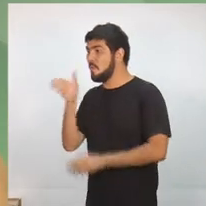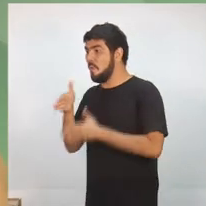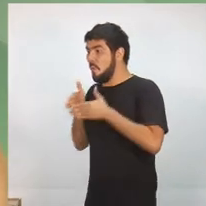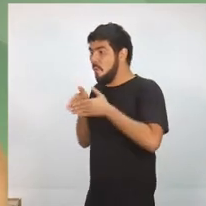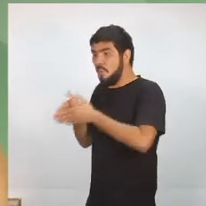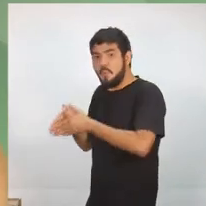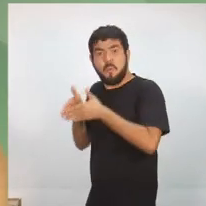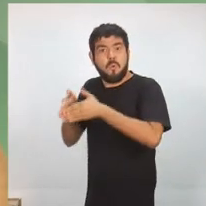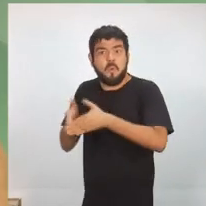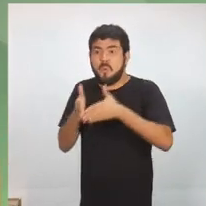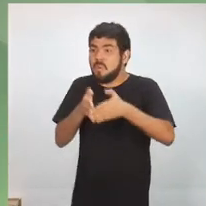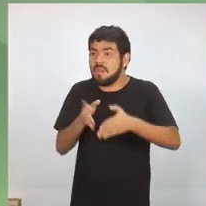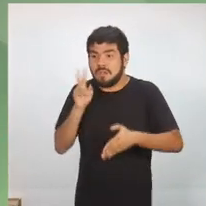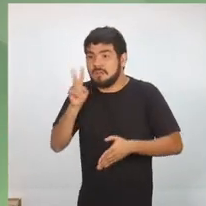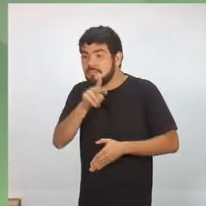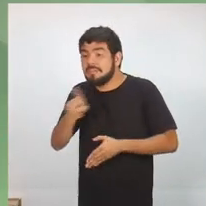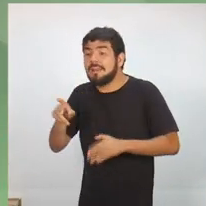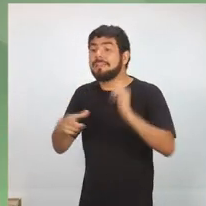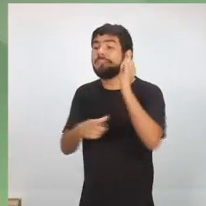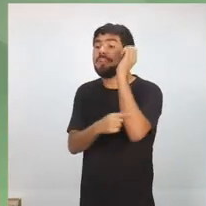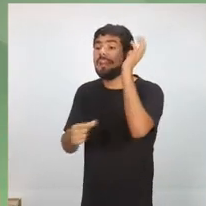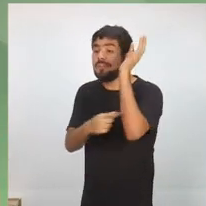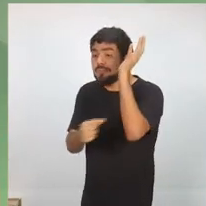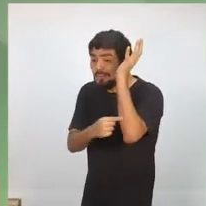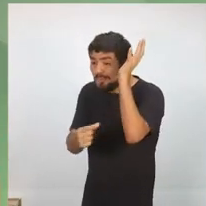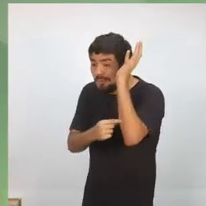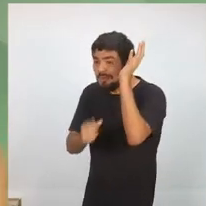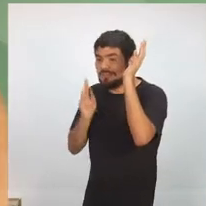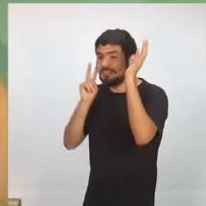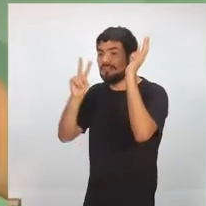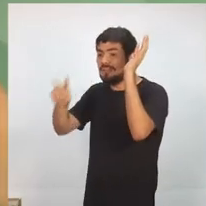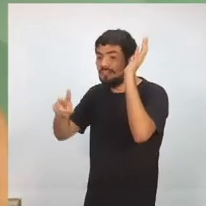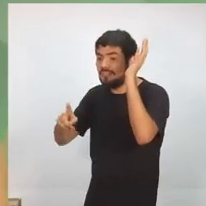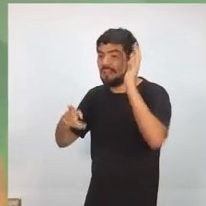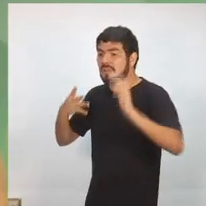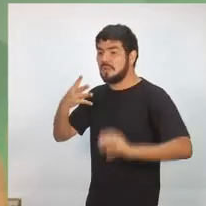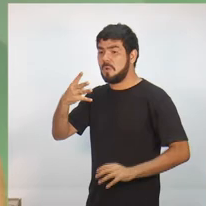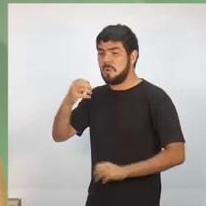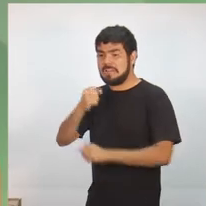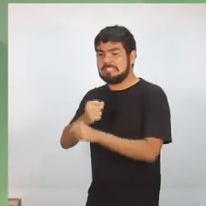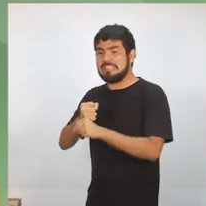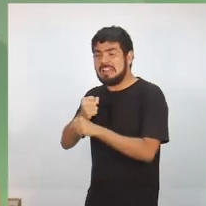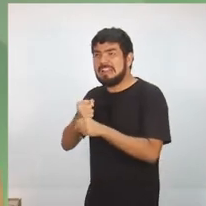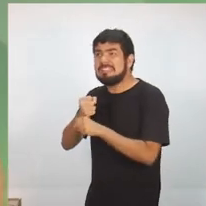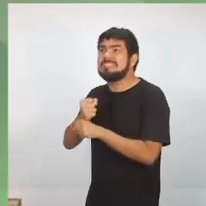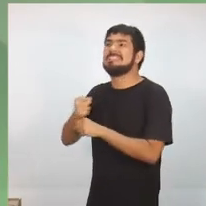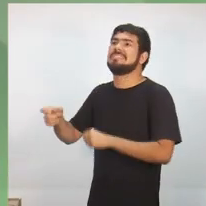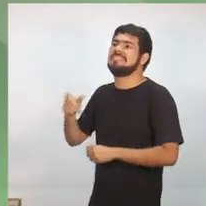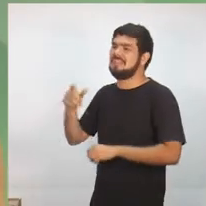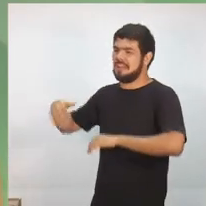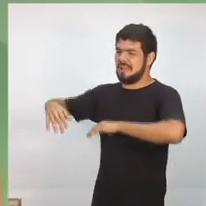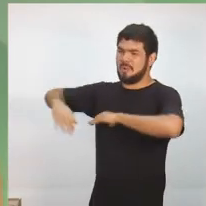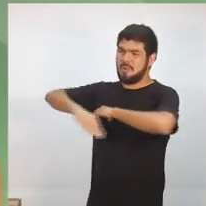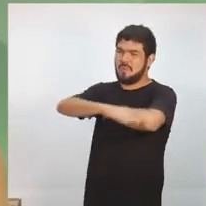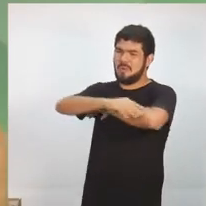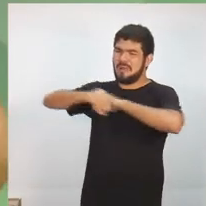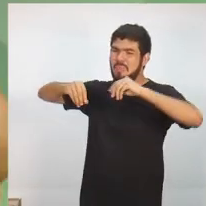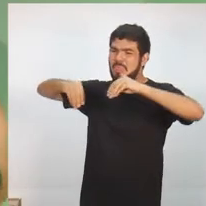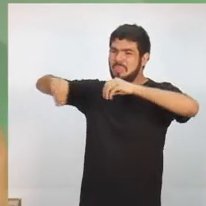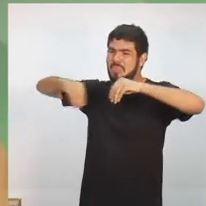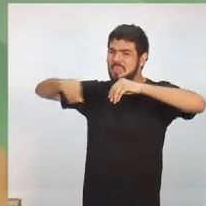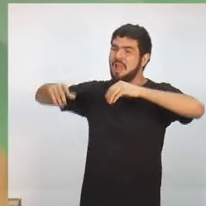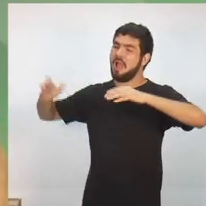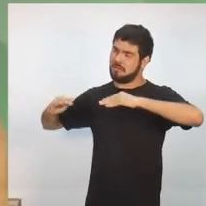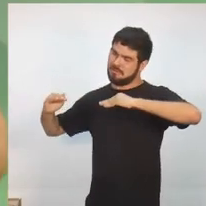Procópio. Se você for lá para o Iranduba, você vai ver que um sonho de 40 anos do ramal do Janauari nós asfaltamos. Vá para Manacapuru e vá